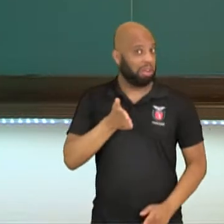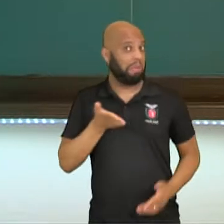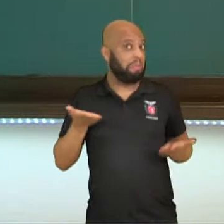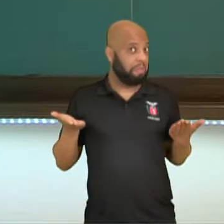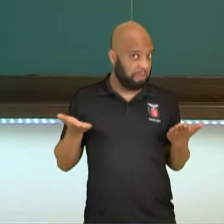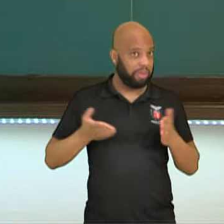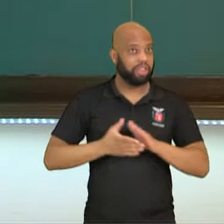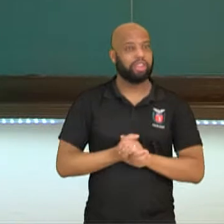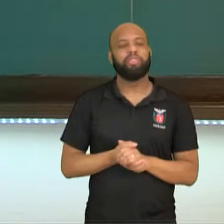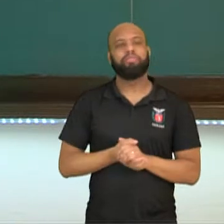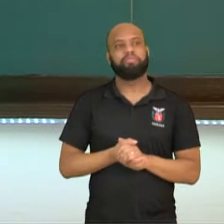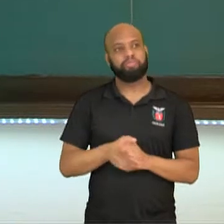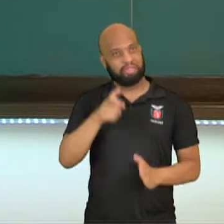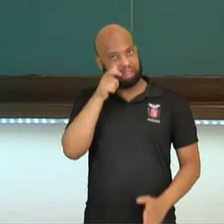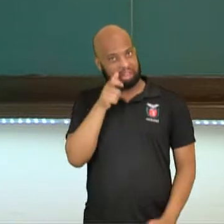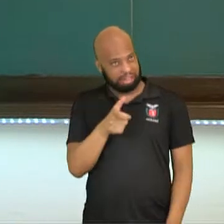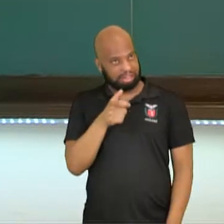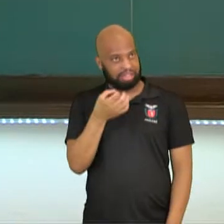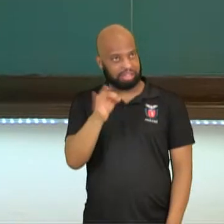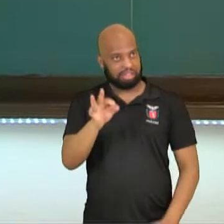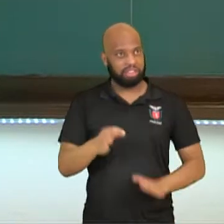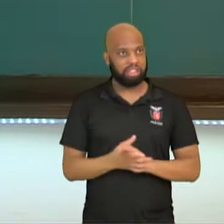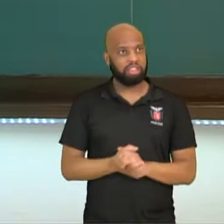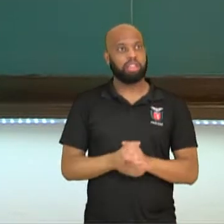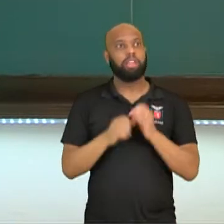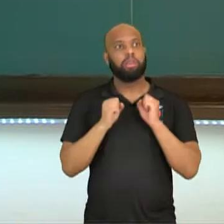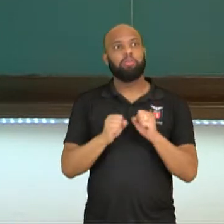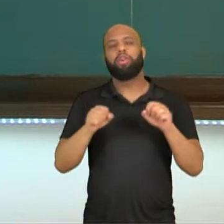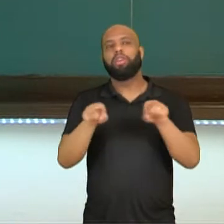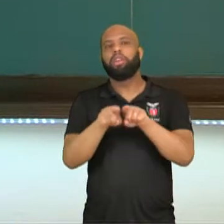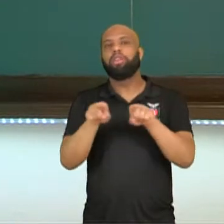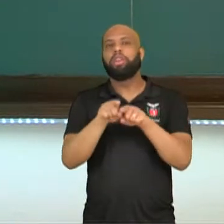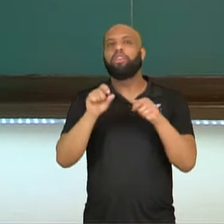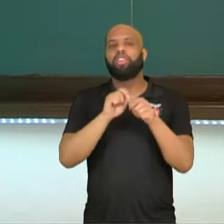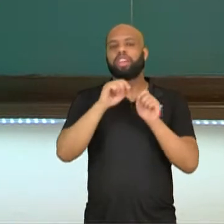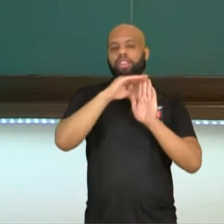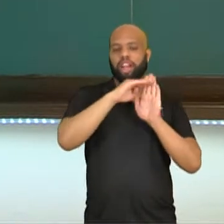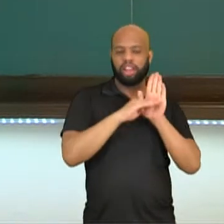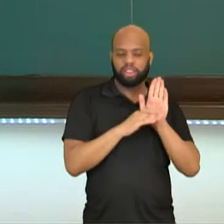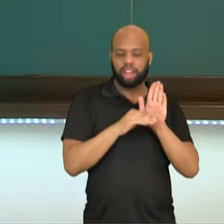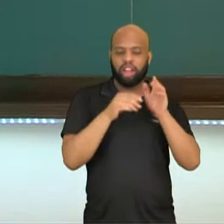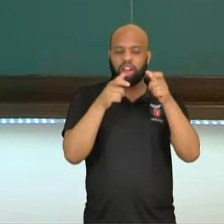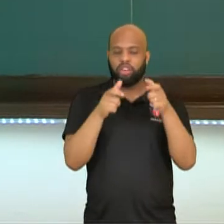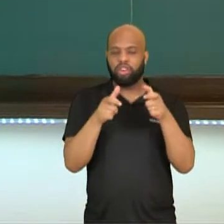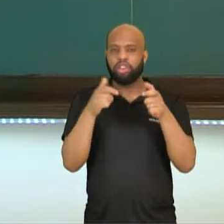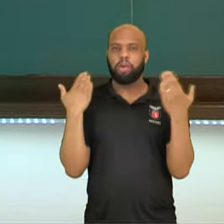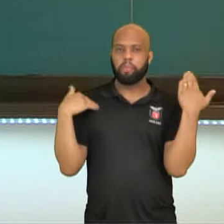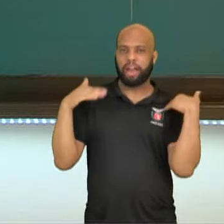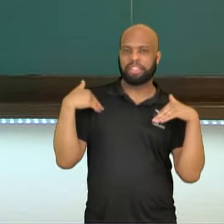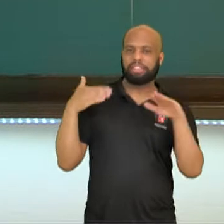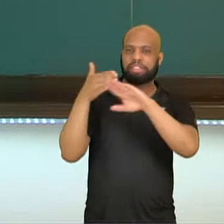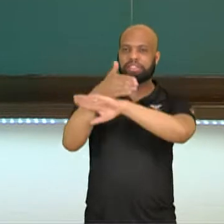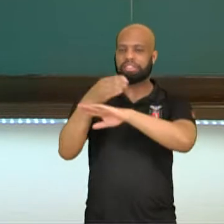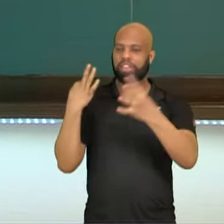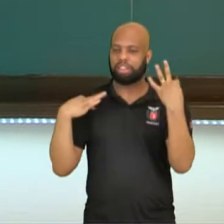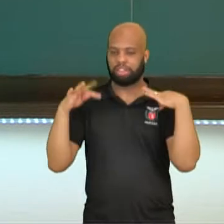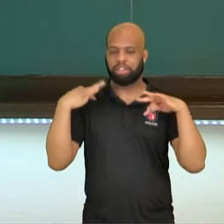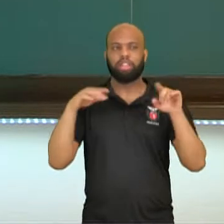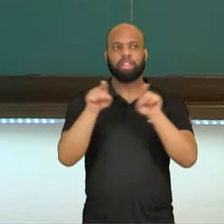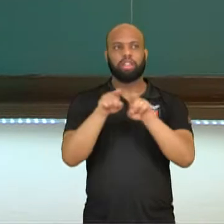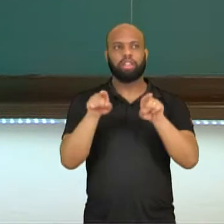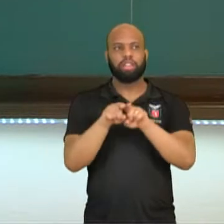lugares? Interessante, Pode inclusive construir um roteiro turístico, trabalhar aí dentro da